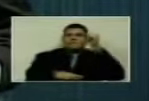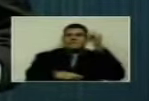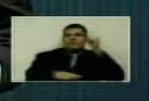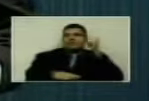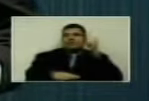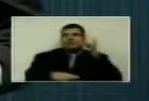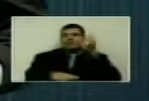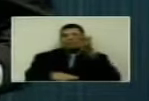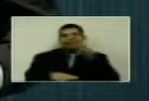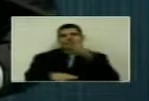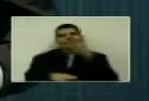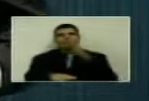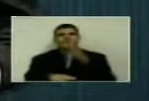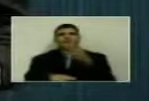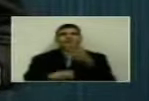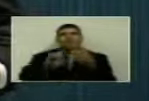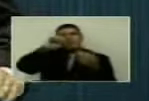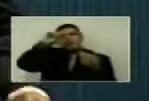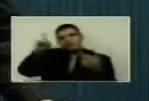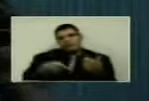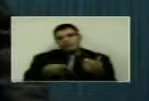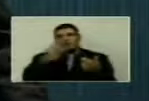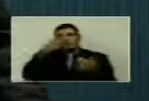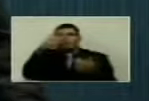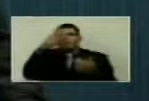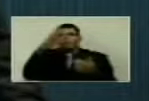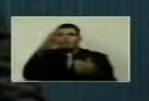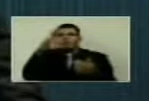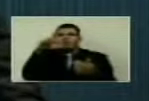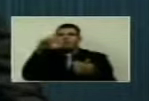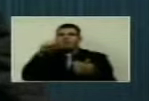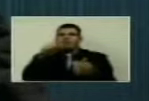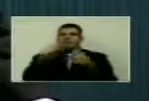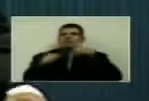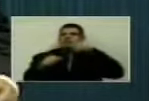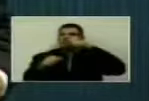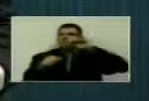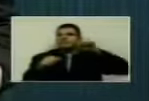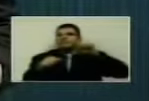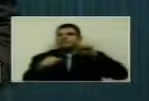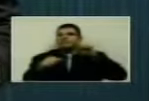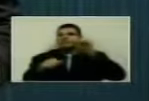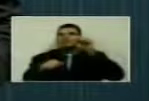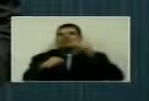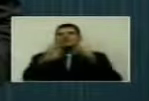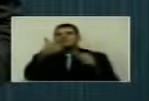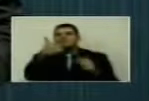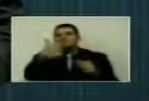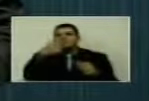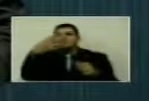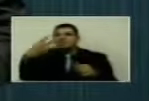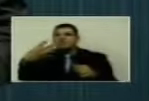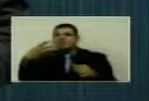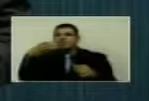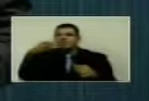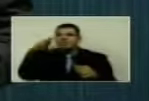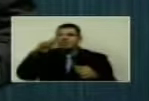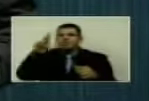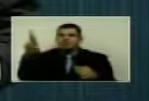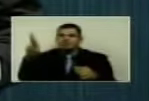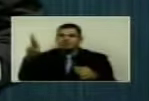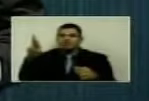mais de 1.000 toneladas de pão. São 24